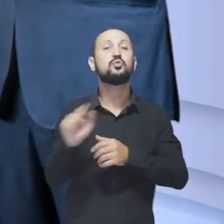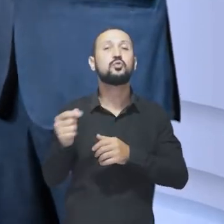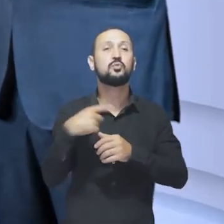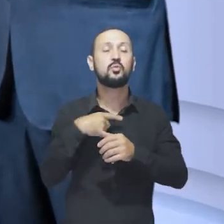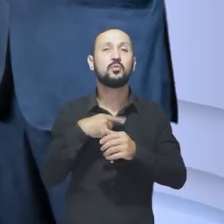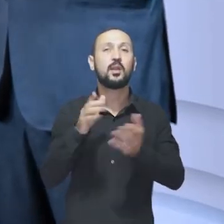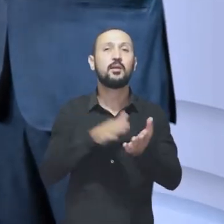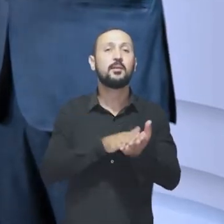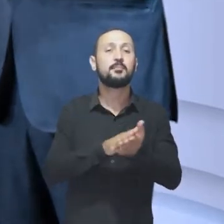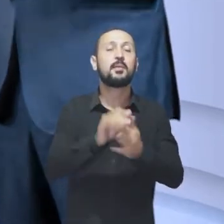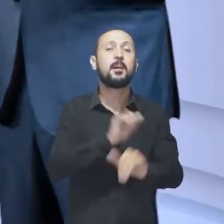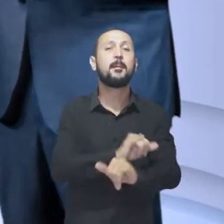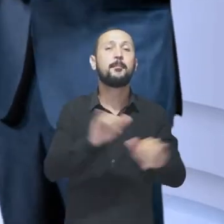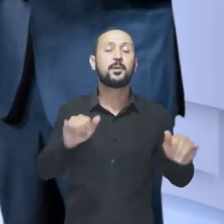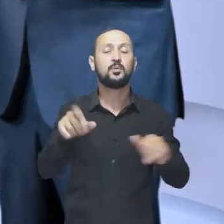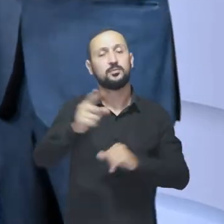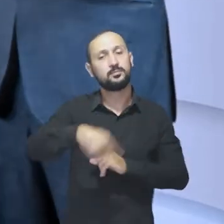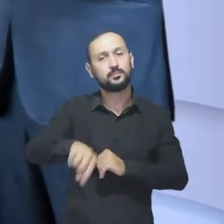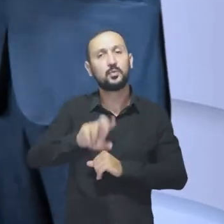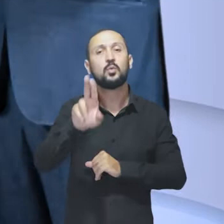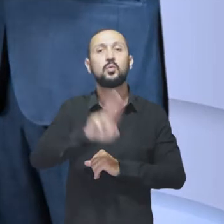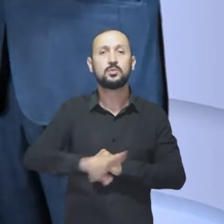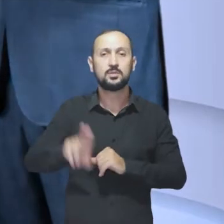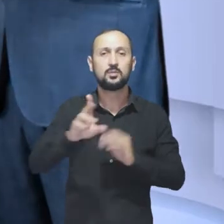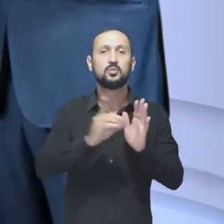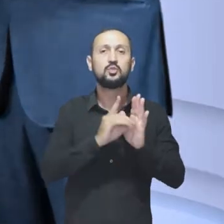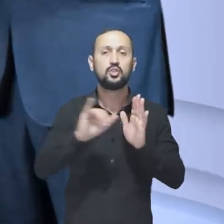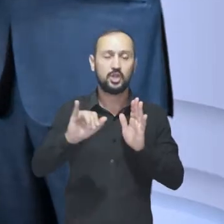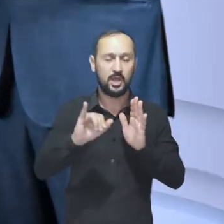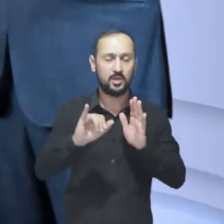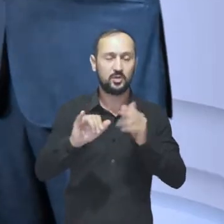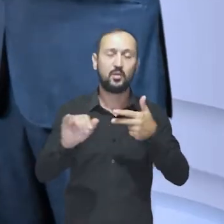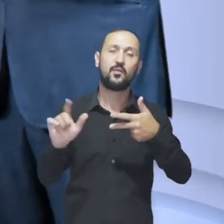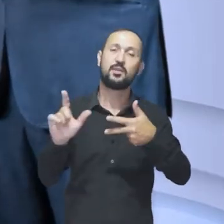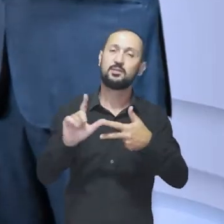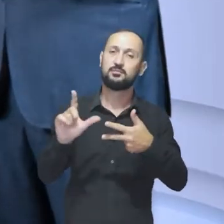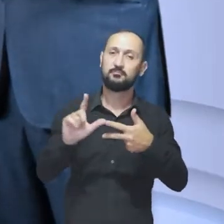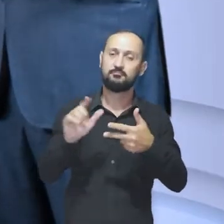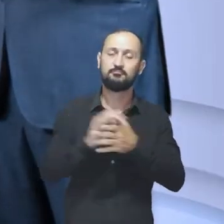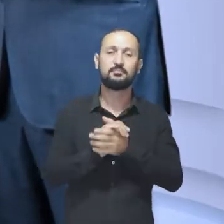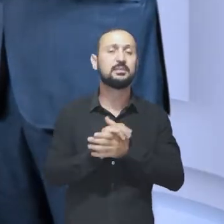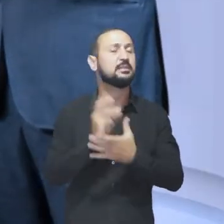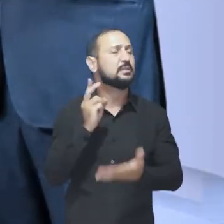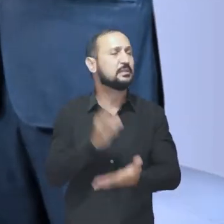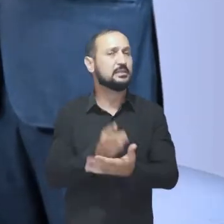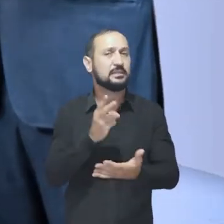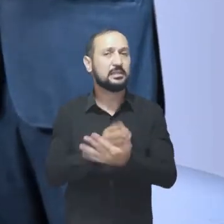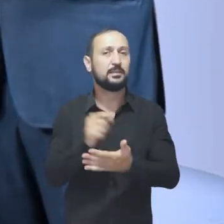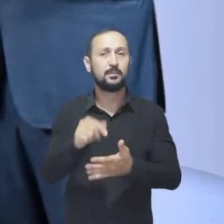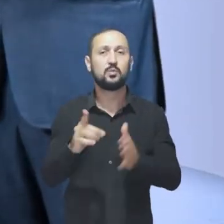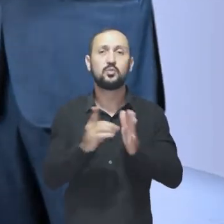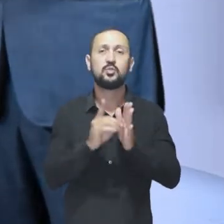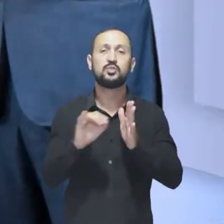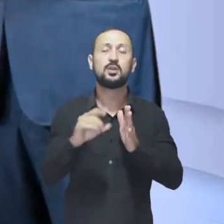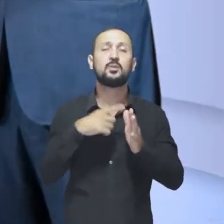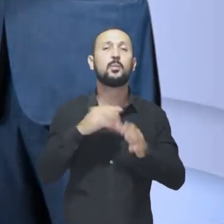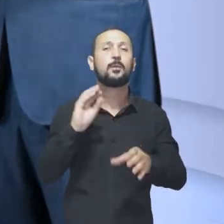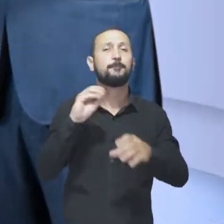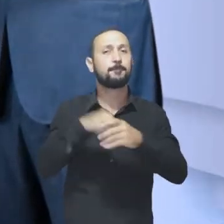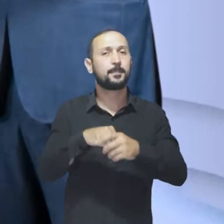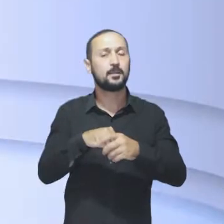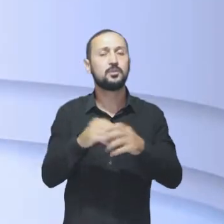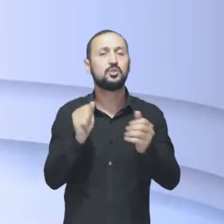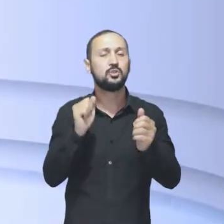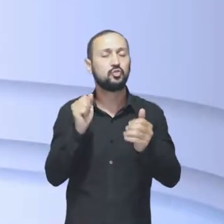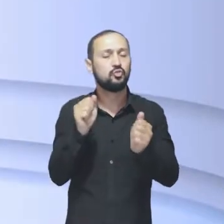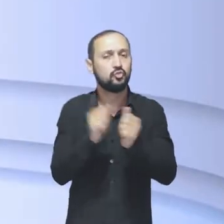que serão deliberados no dia subsequente. Então, os projetos aprovados na quarta-feira na CCJ, na sua maioria, são incluídos